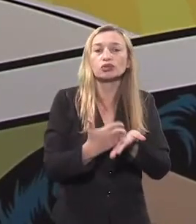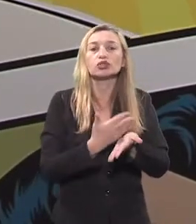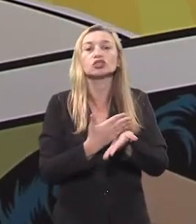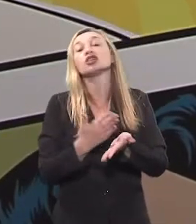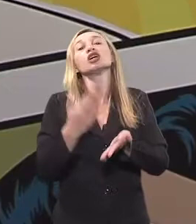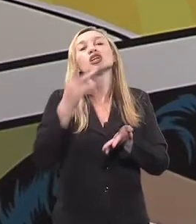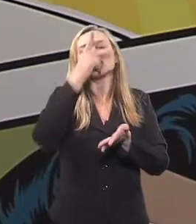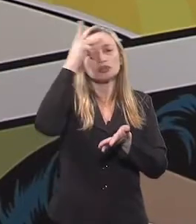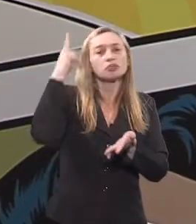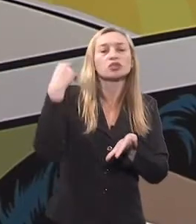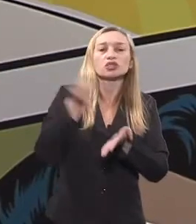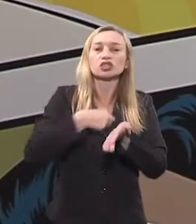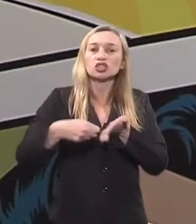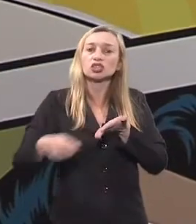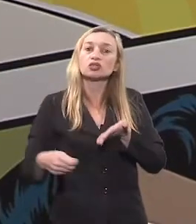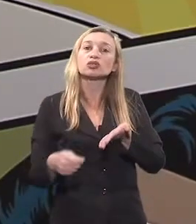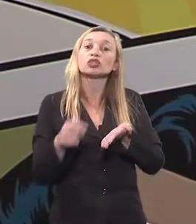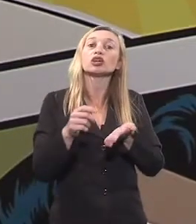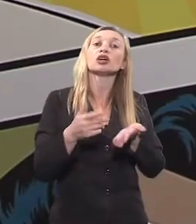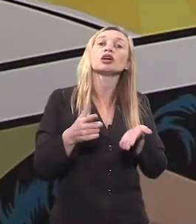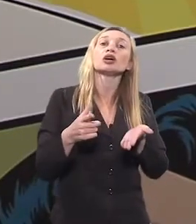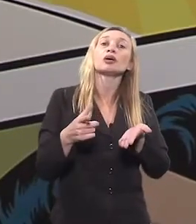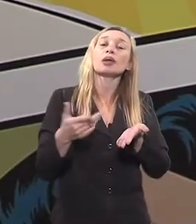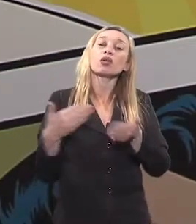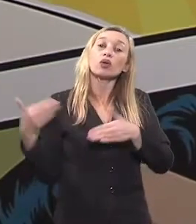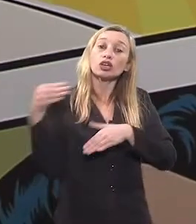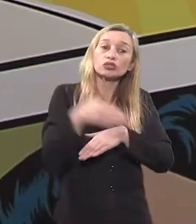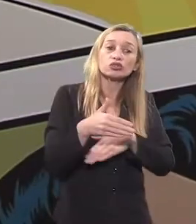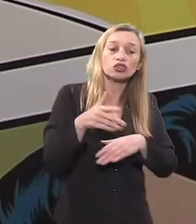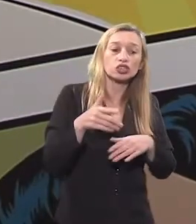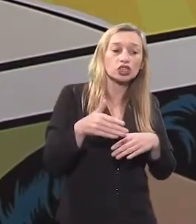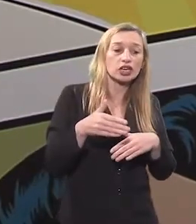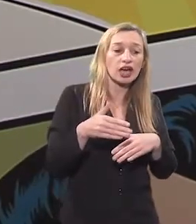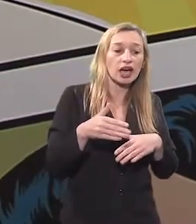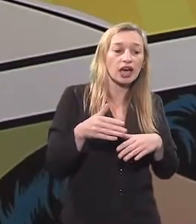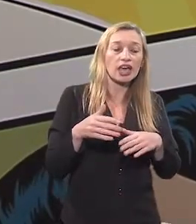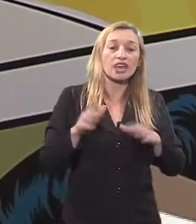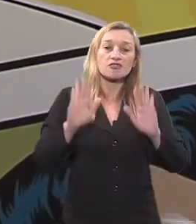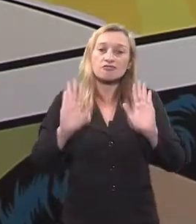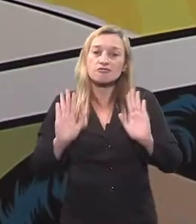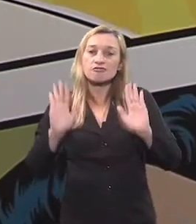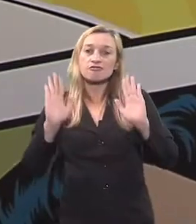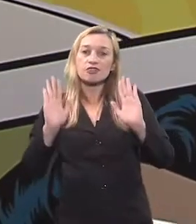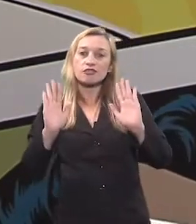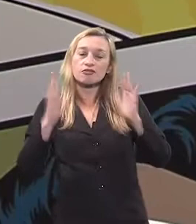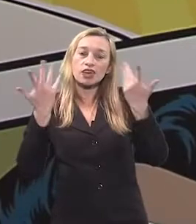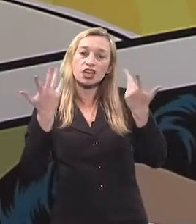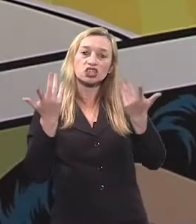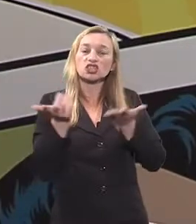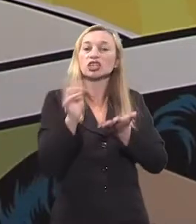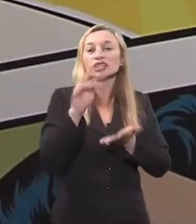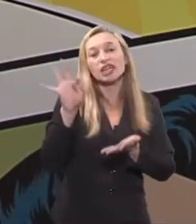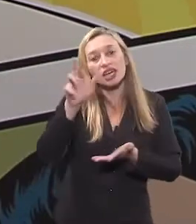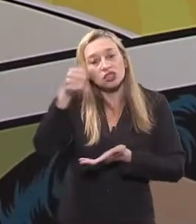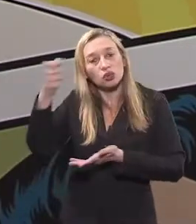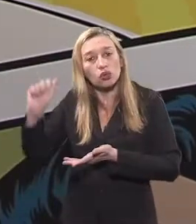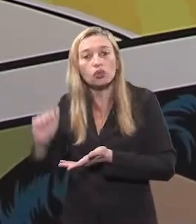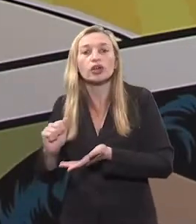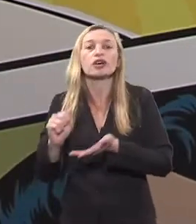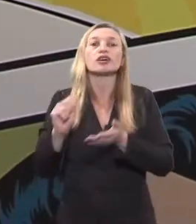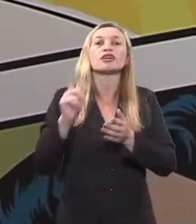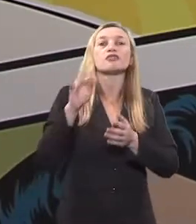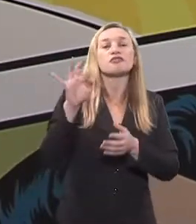desses autores para quando vir, né, esses eventos de literatura,